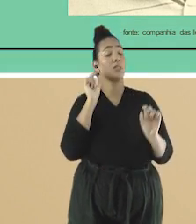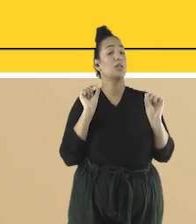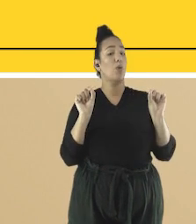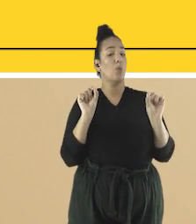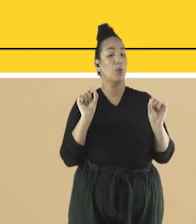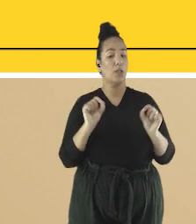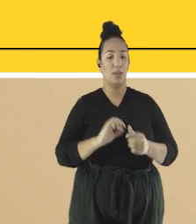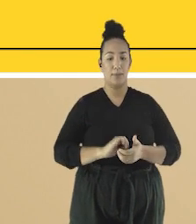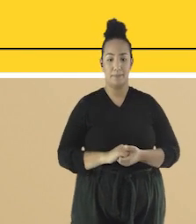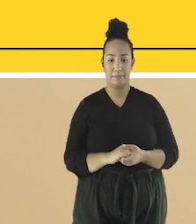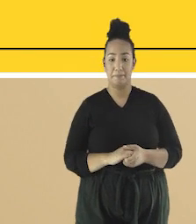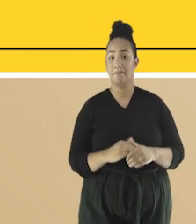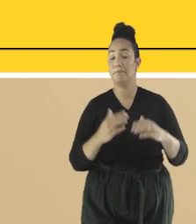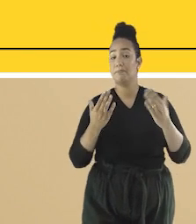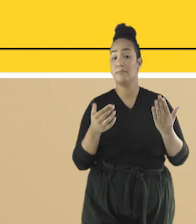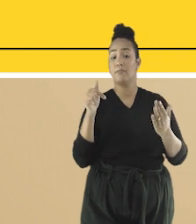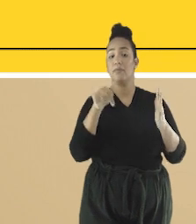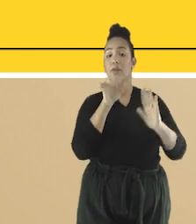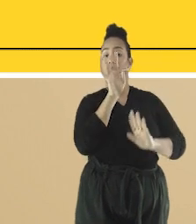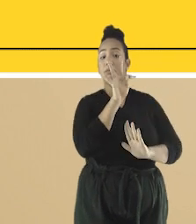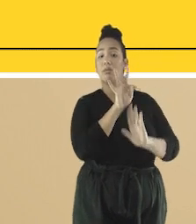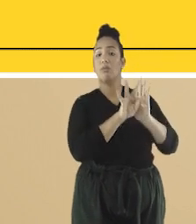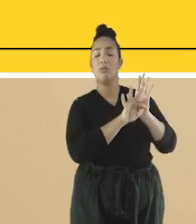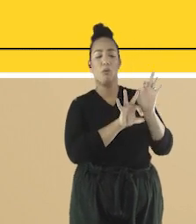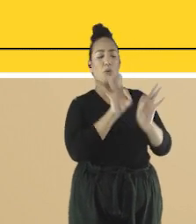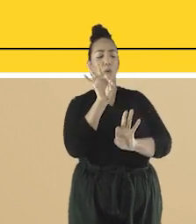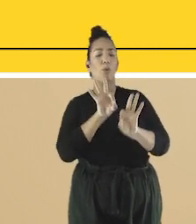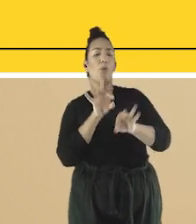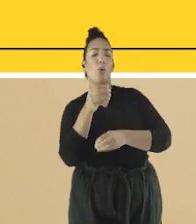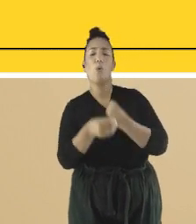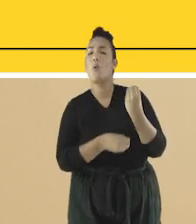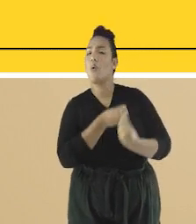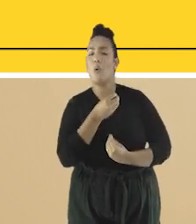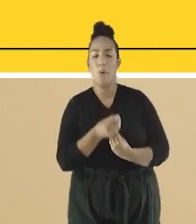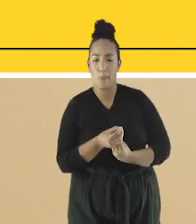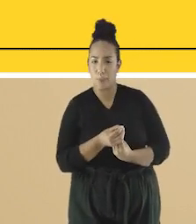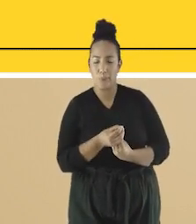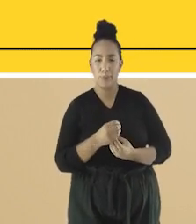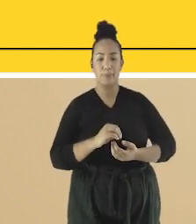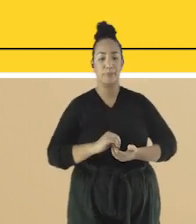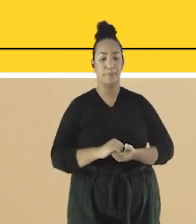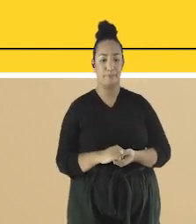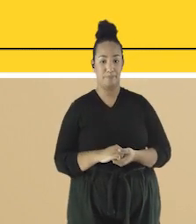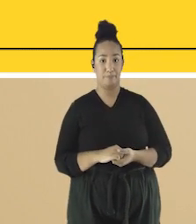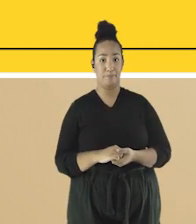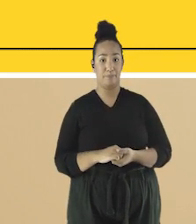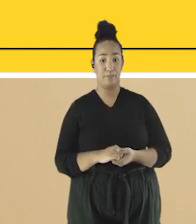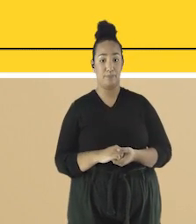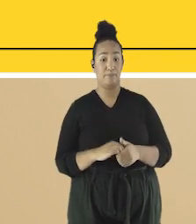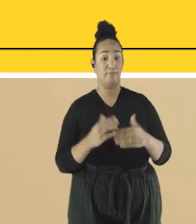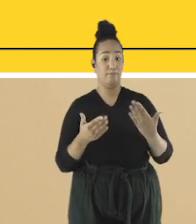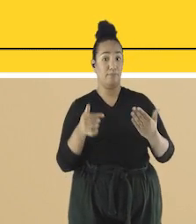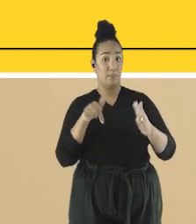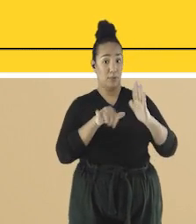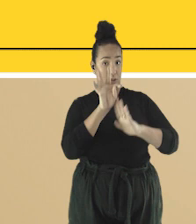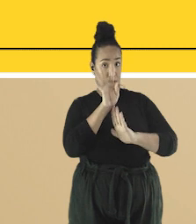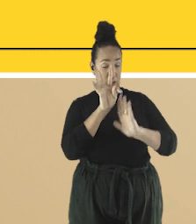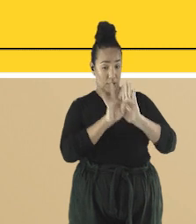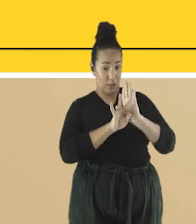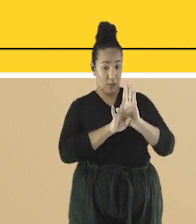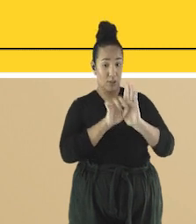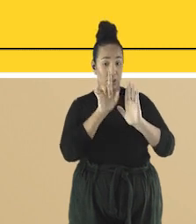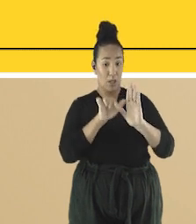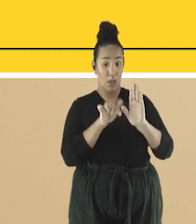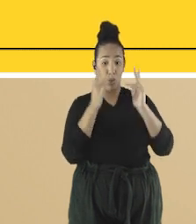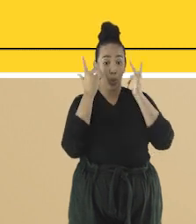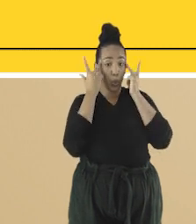questões. De que forma o texto Inutilidades é organizado? Como ele é dividido? Inutilidades é um